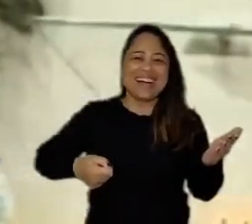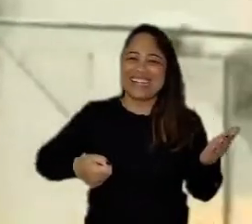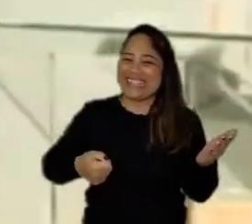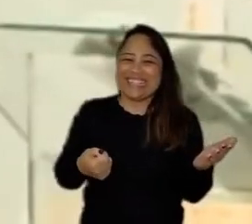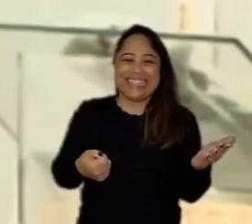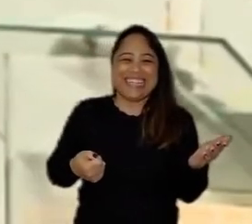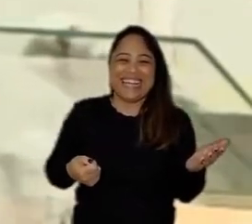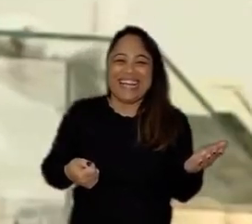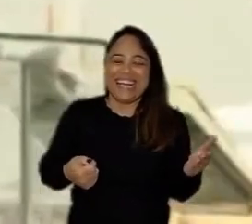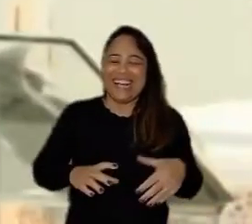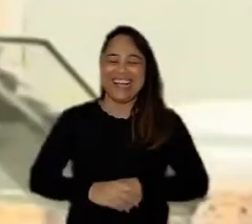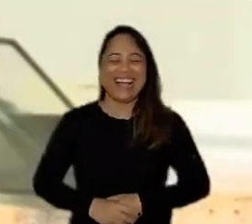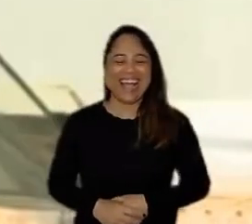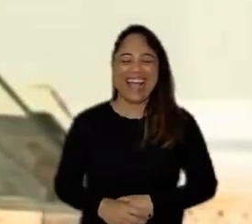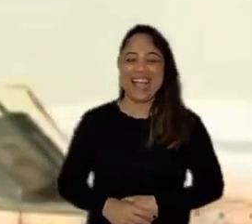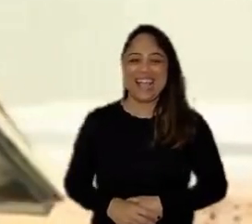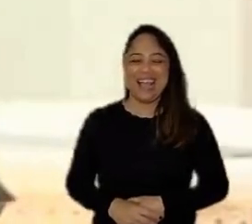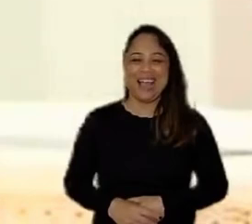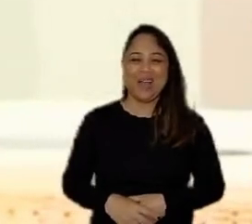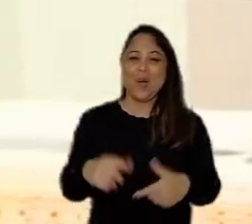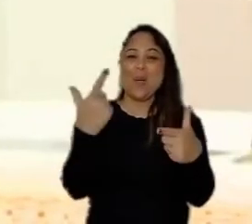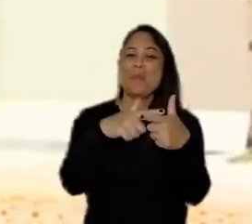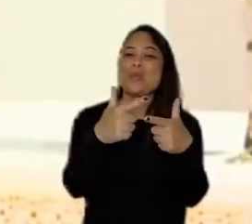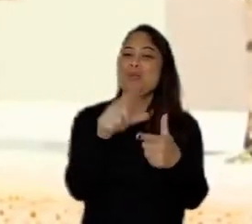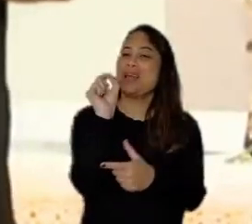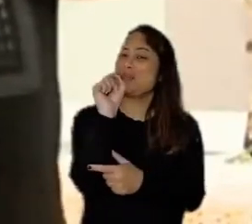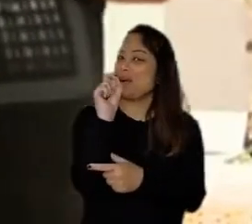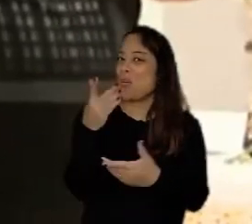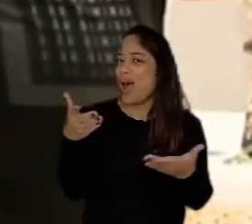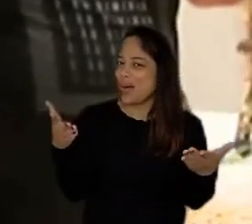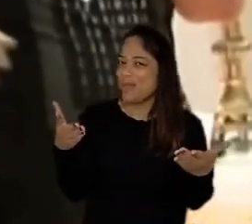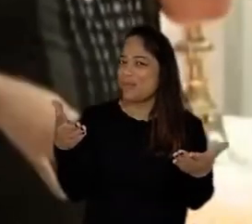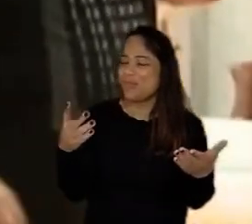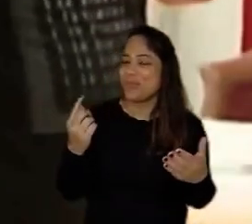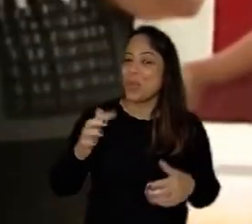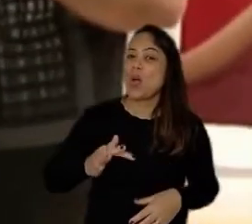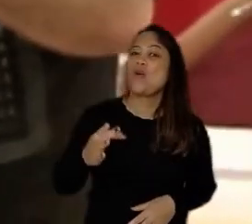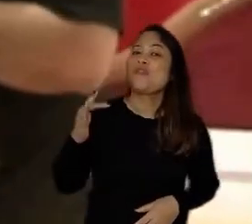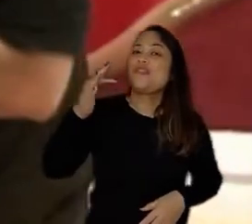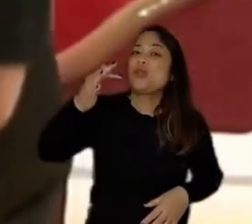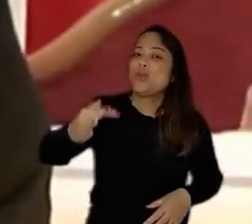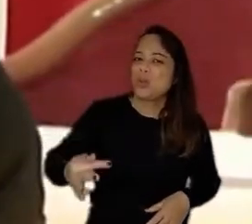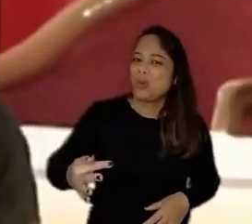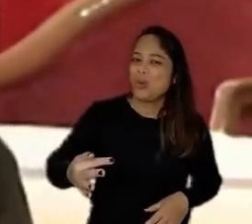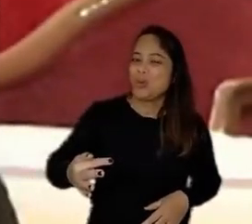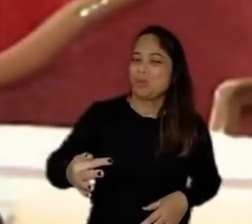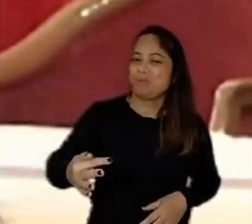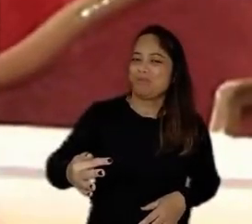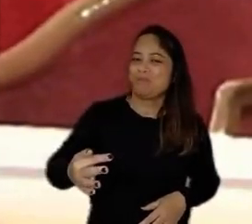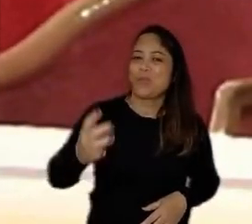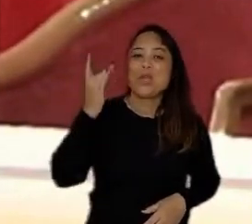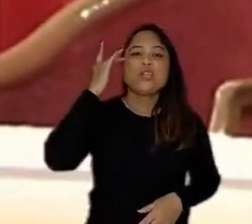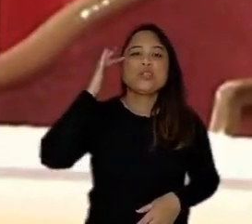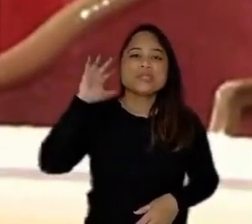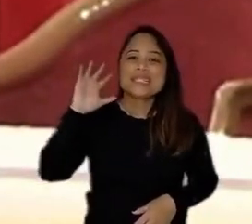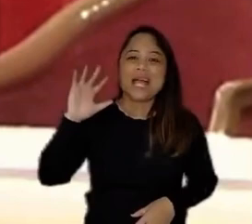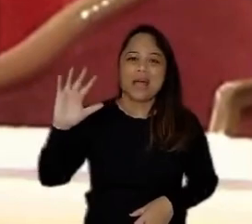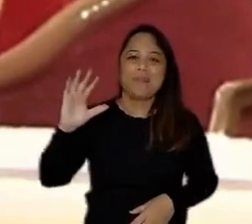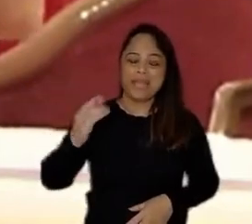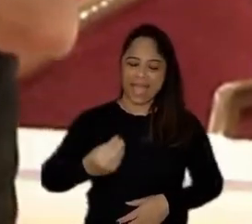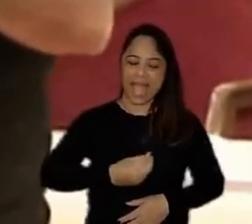Qual que é o problema de uma geração sem esforço? Uma geração sem esforço não sabe que tudo na